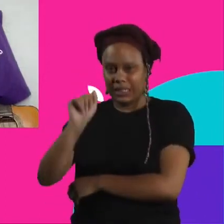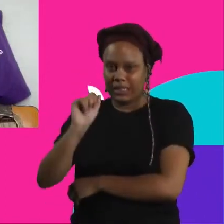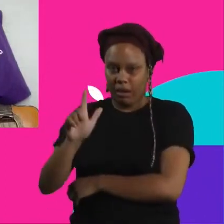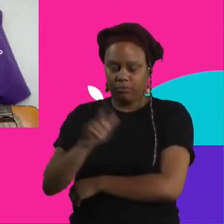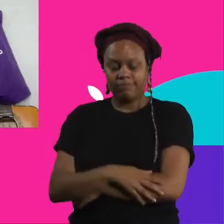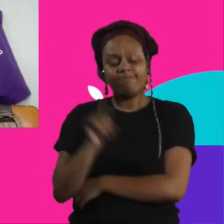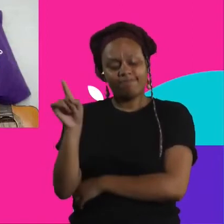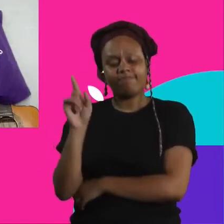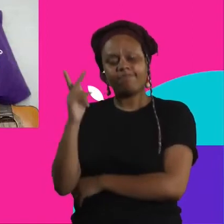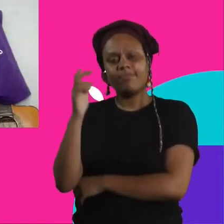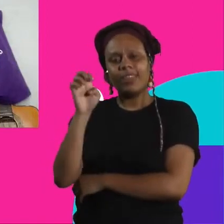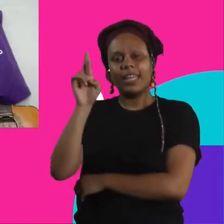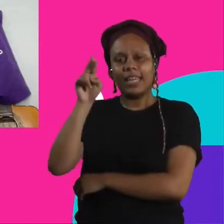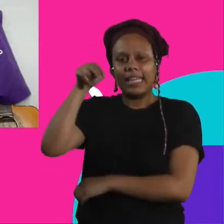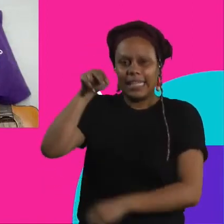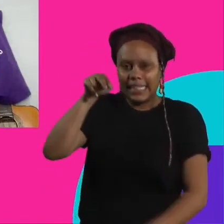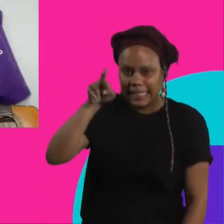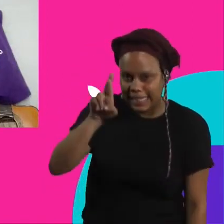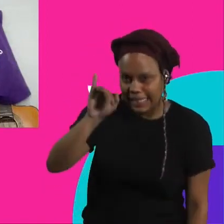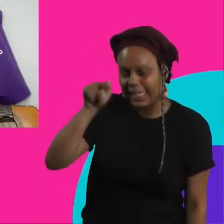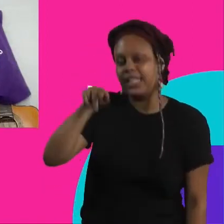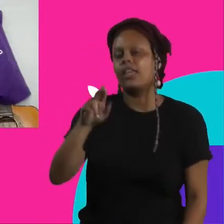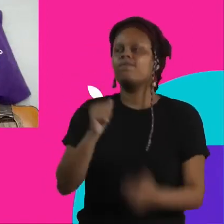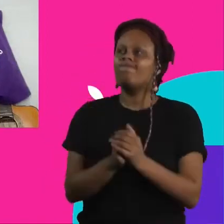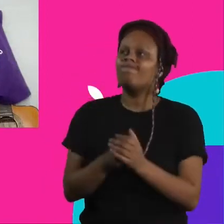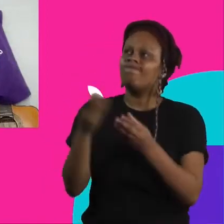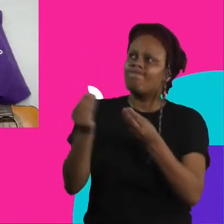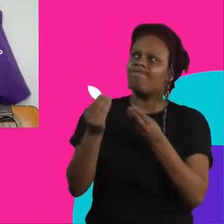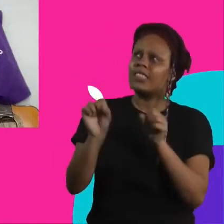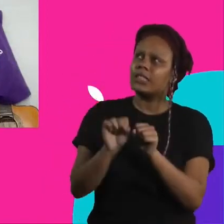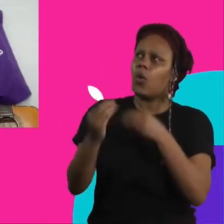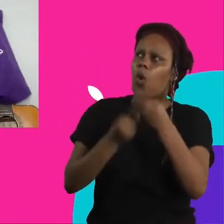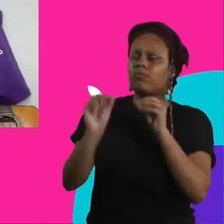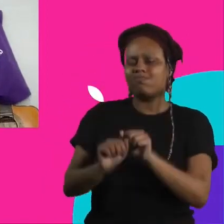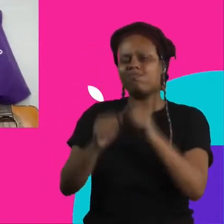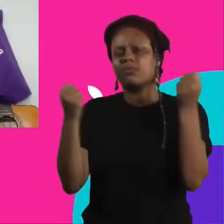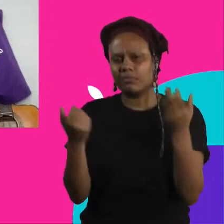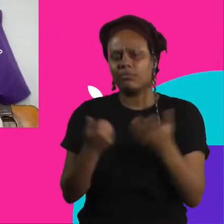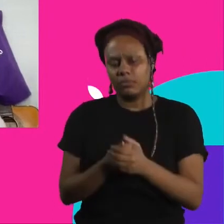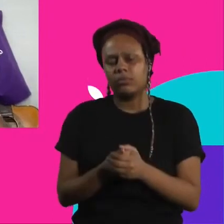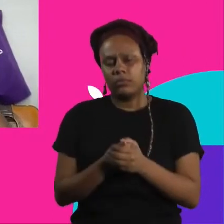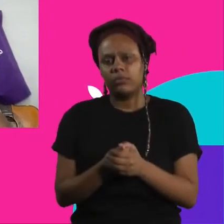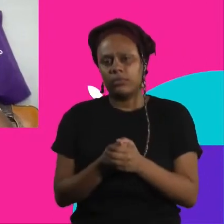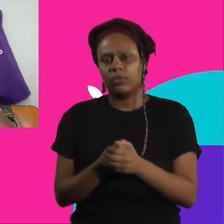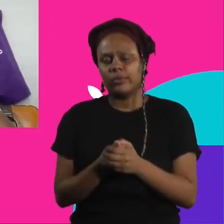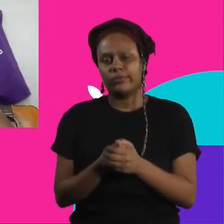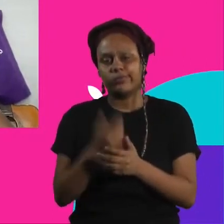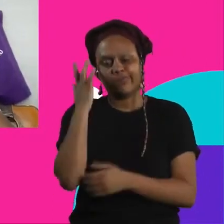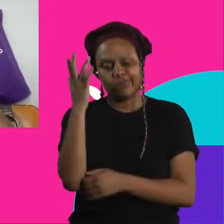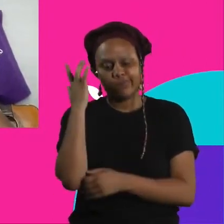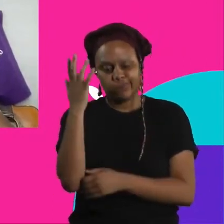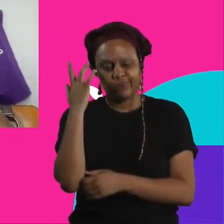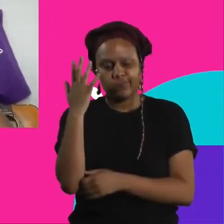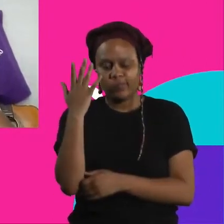como o Henrique trouxe, a gente acaba, né, cooptando e rompendo de alguma forma, talvez, intenções, né, e não